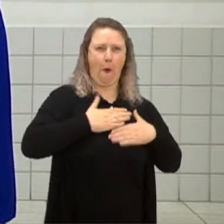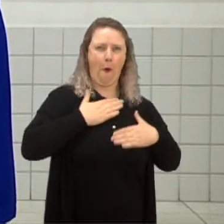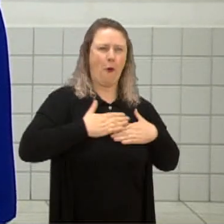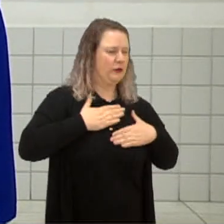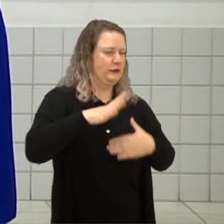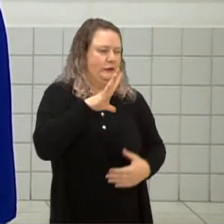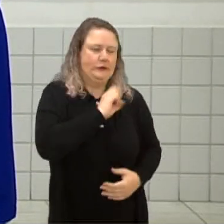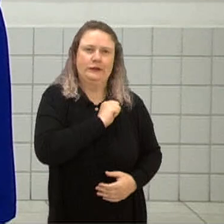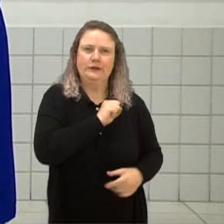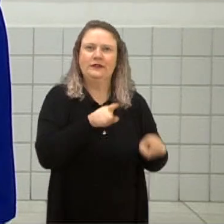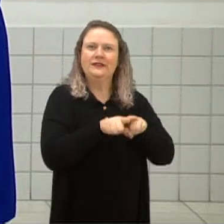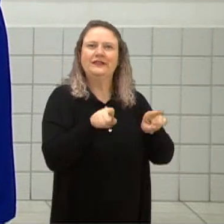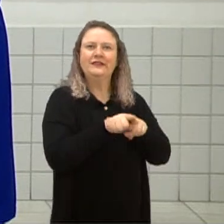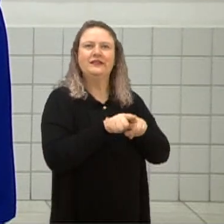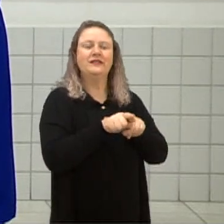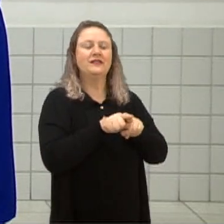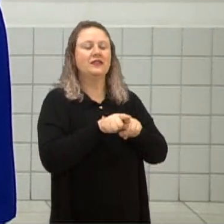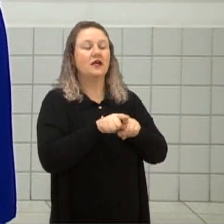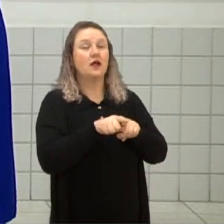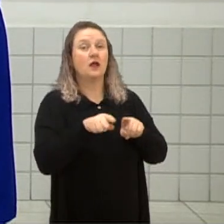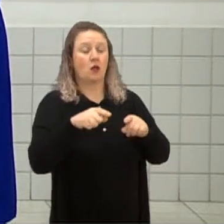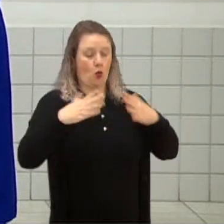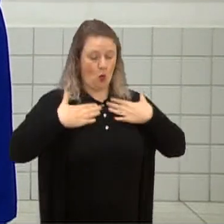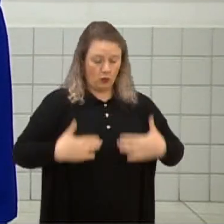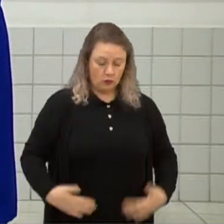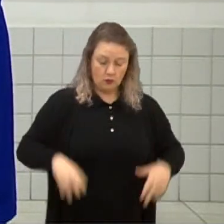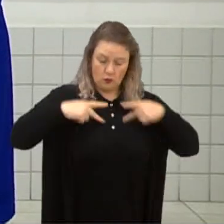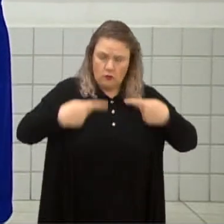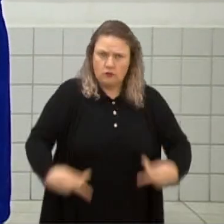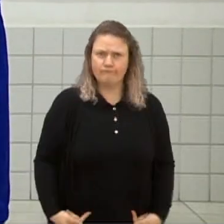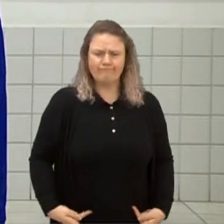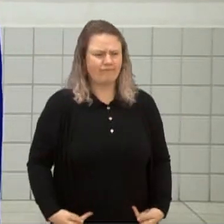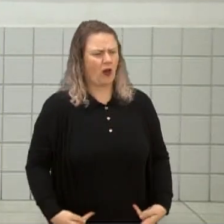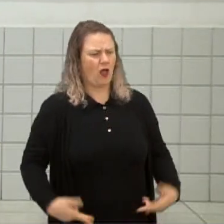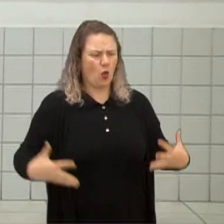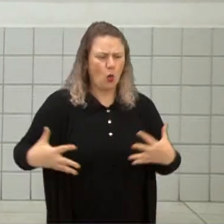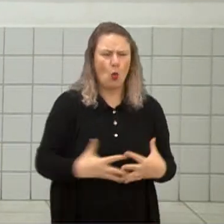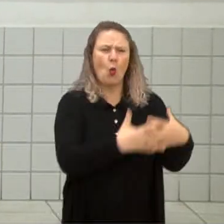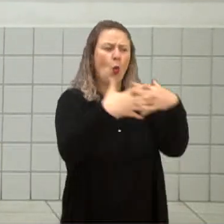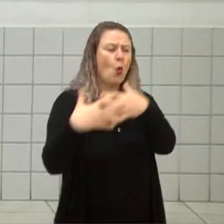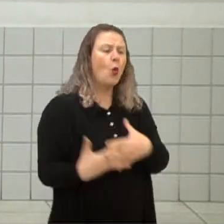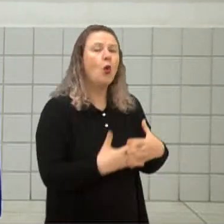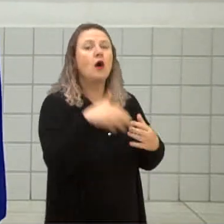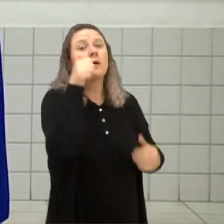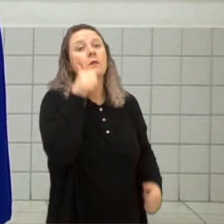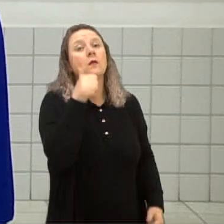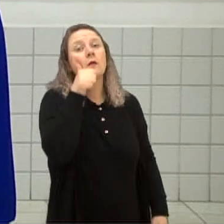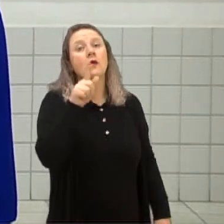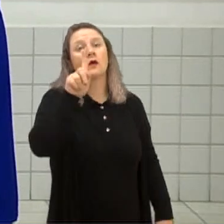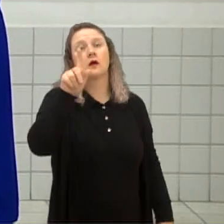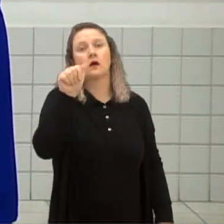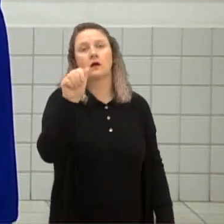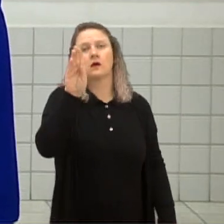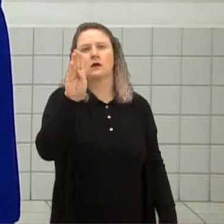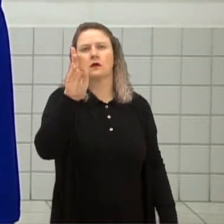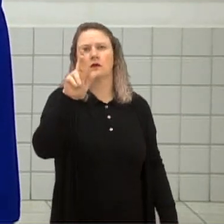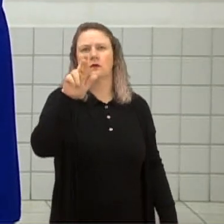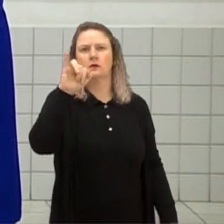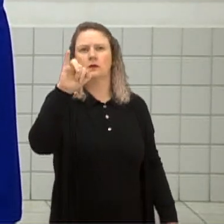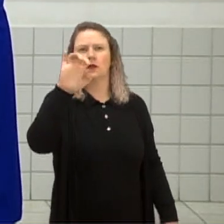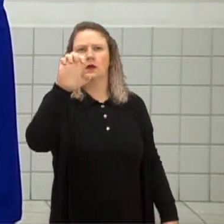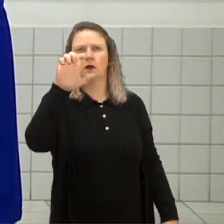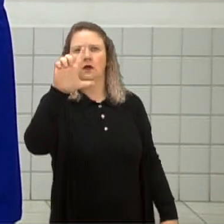adoro, Kelvin. O corpo humano é um pouco confuso, disse a Gabriela. Às vezes tem muito nome, né, Fran?